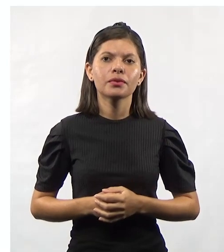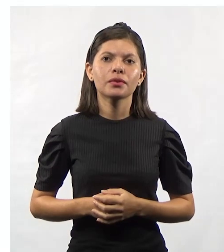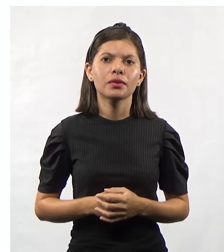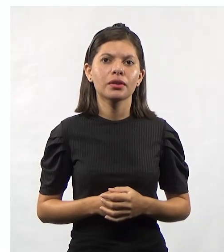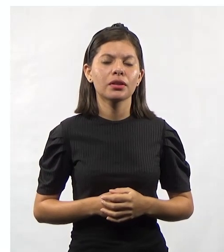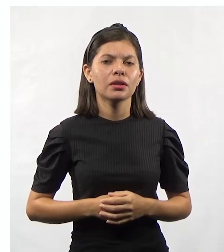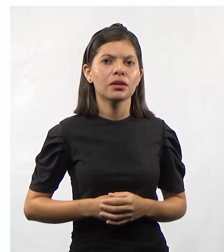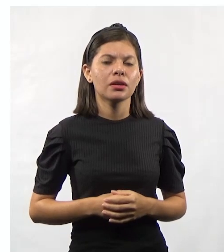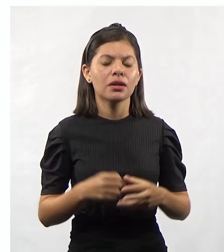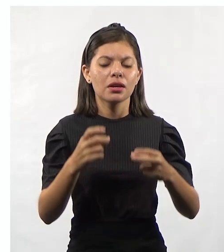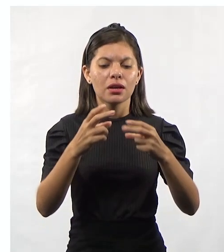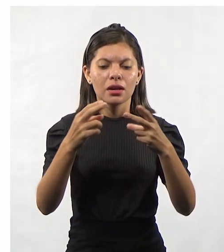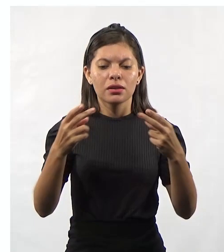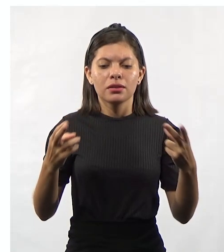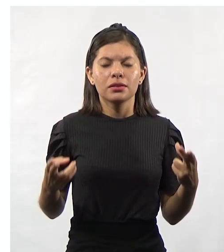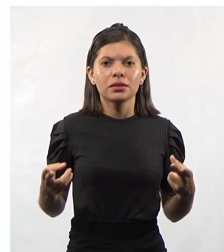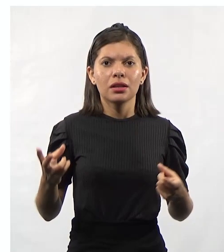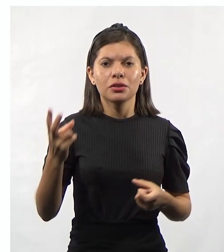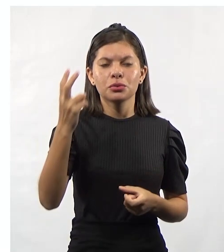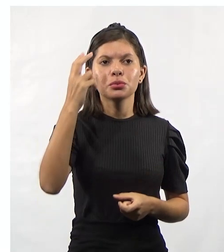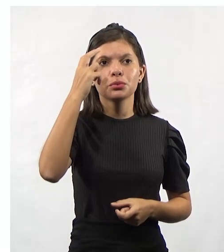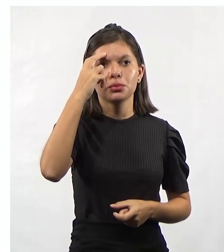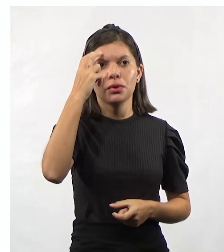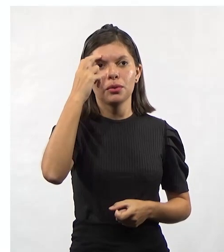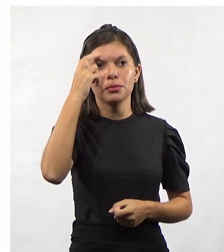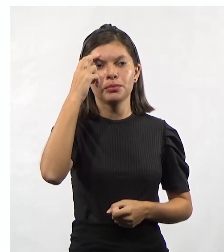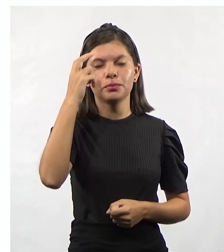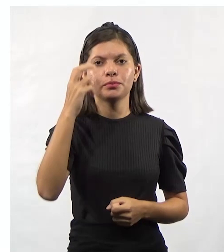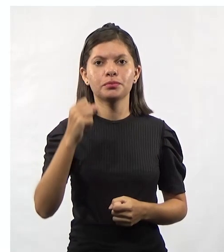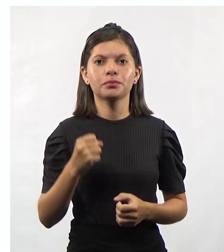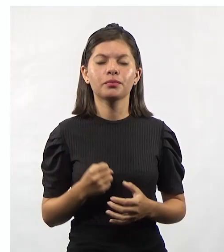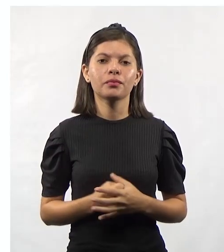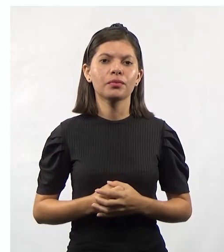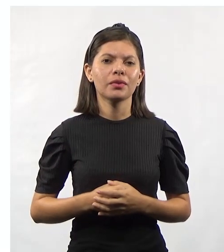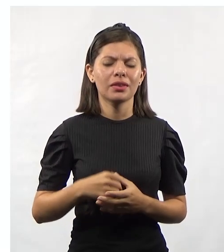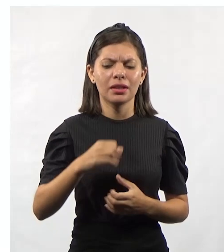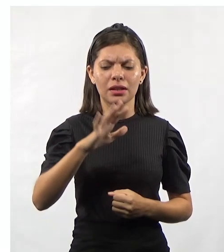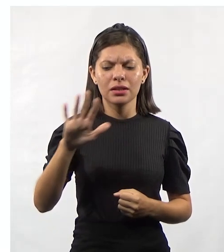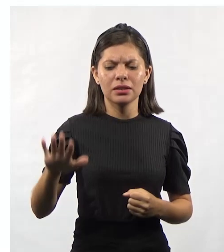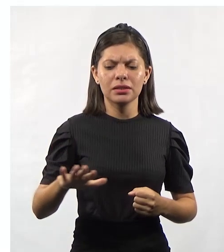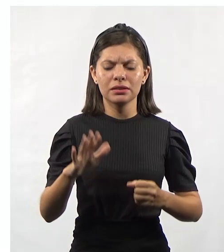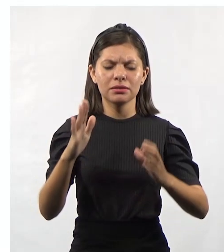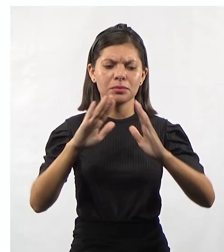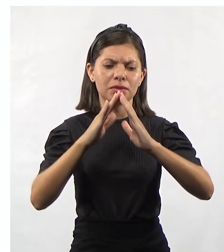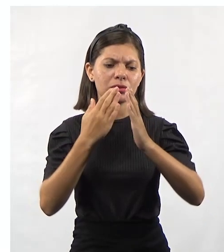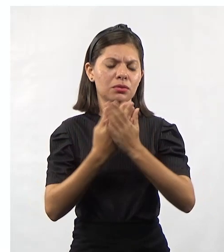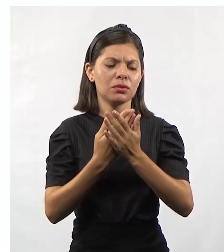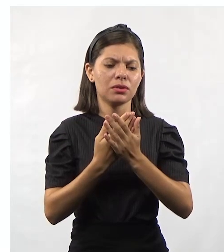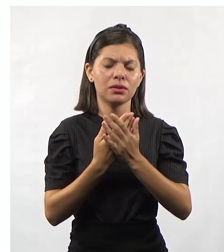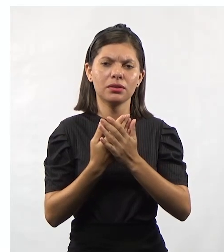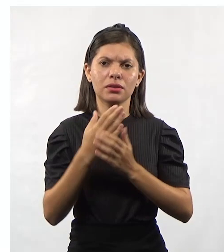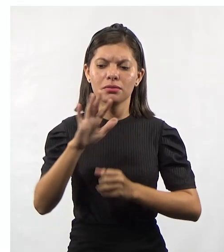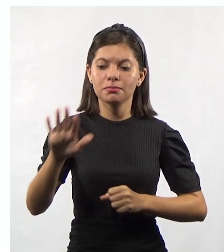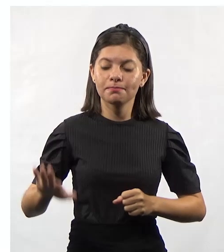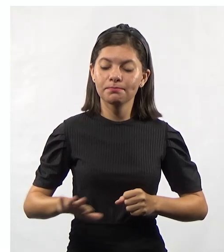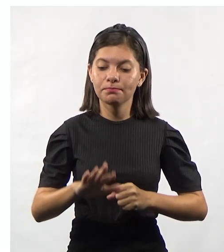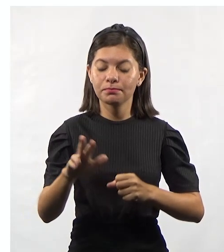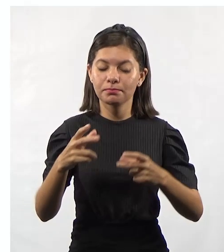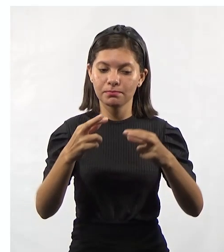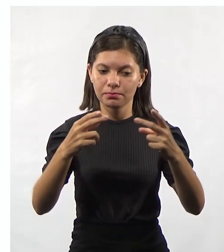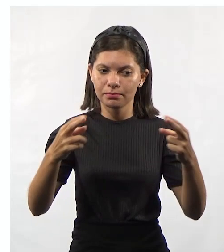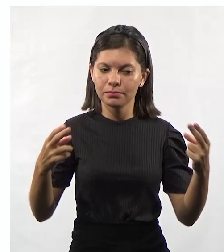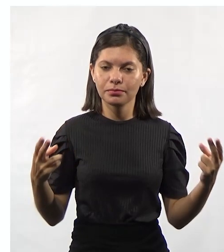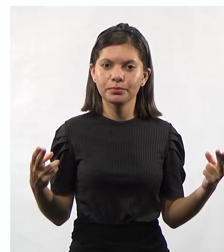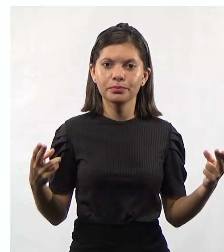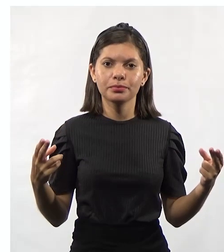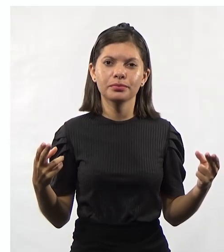a questão da diversidade cultural. Toda escola é um espaço múltiplo, é um espaço